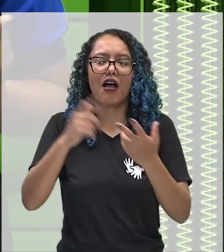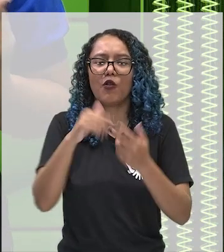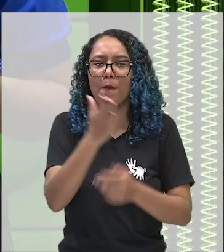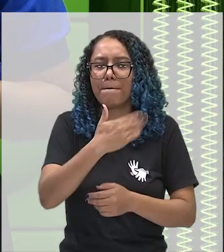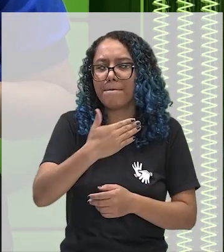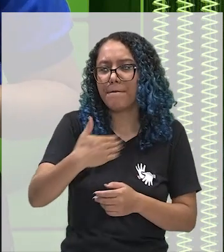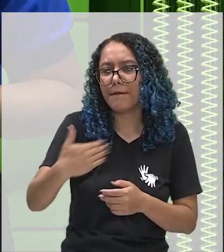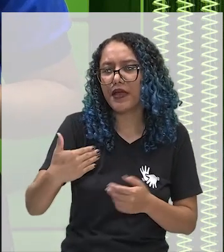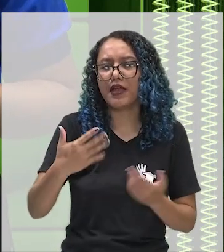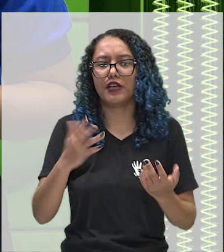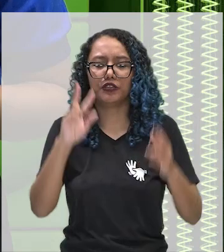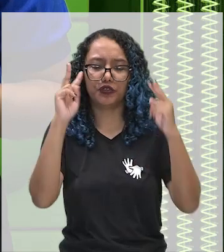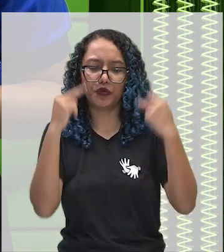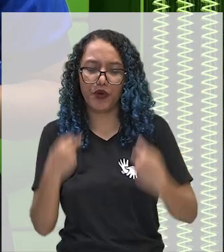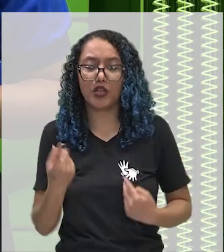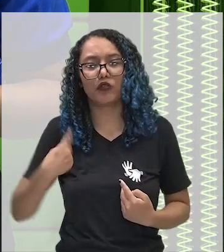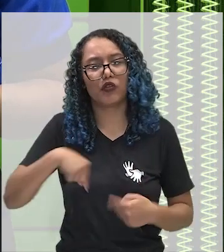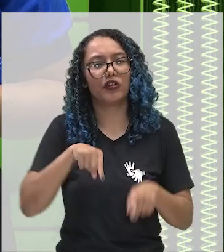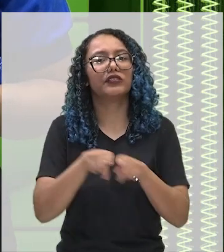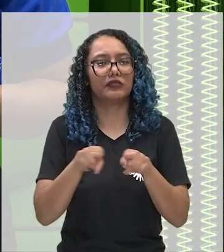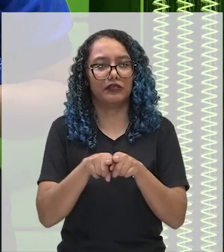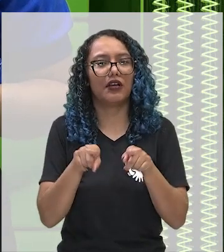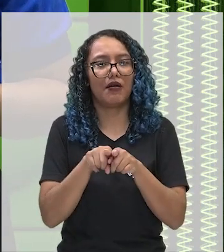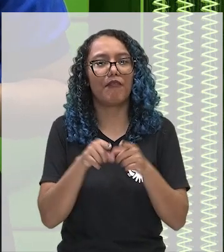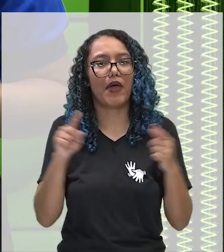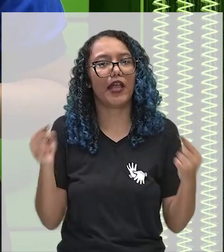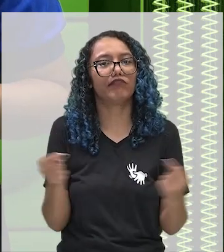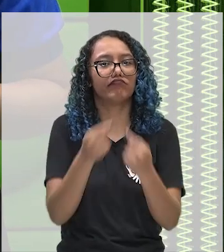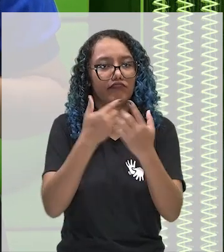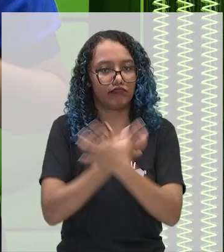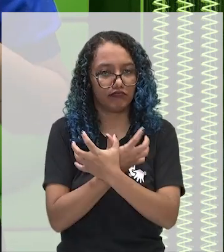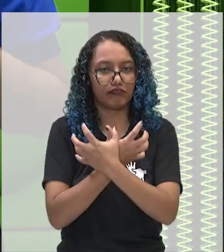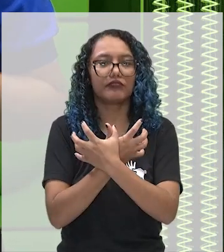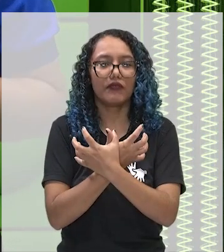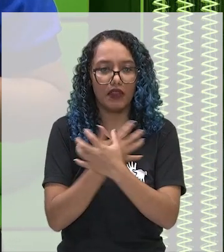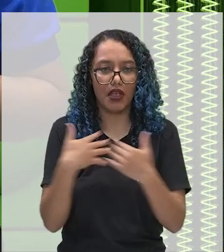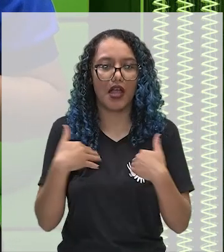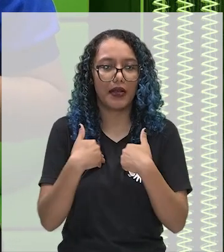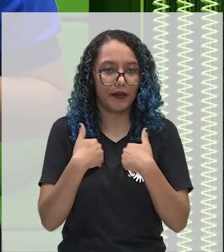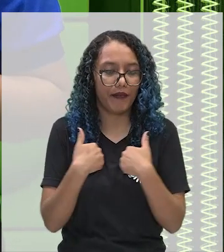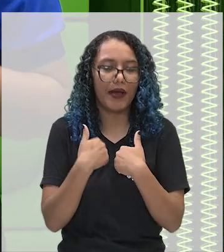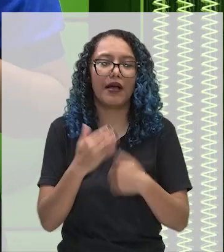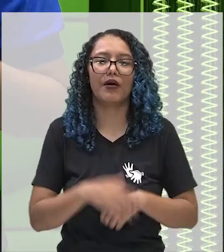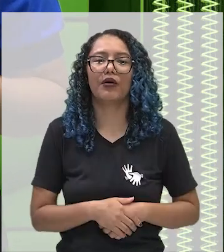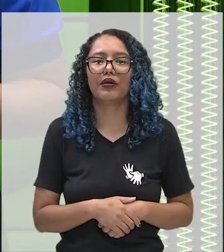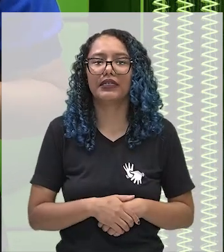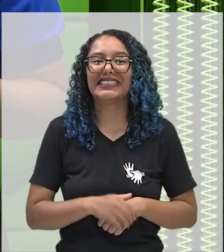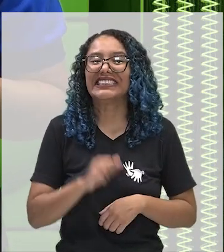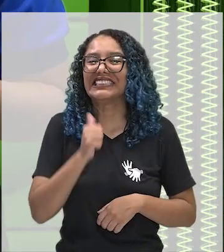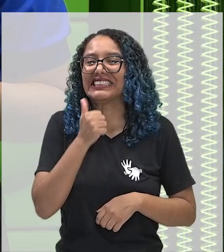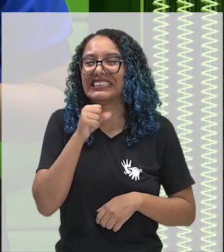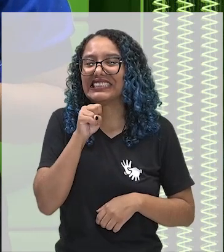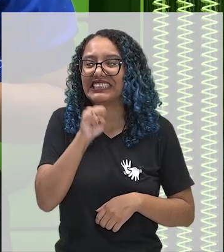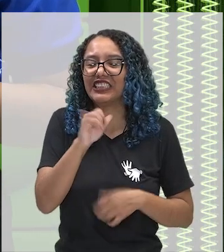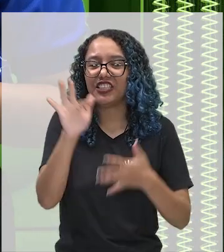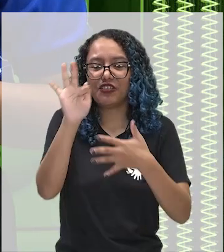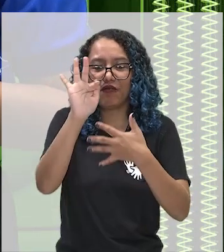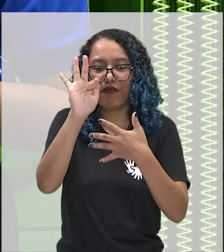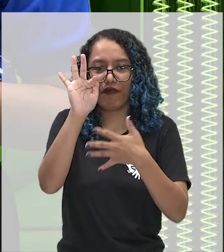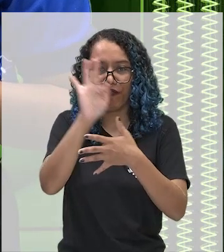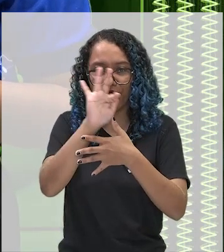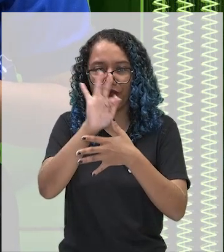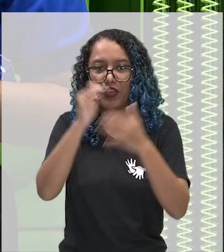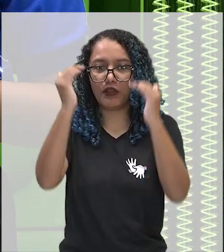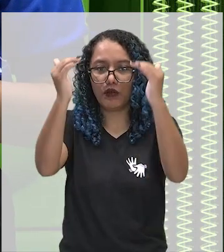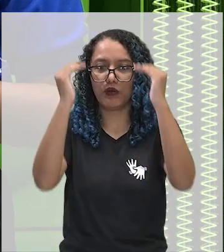com o peixe, com o ser humano, porque nós também somos considerados animais. Mas se a gente for olhar o outro táxon, que é o filo,